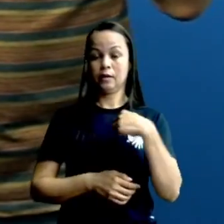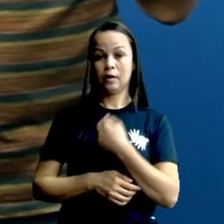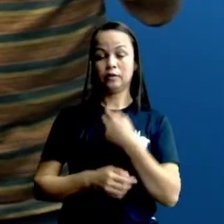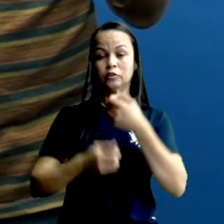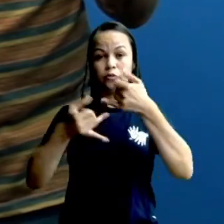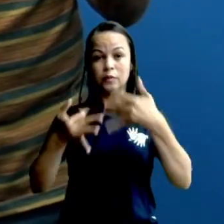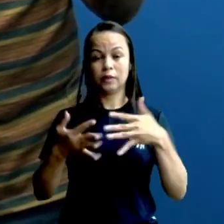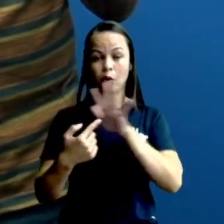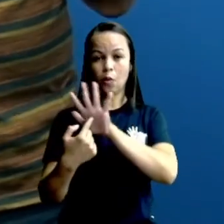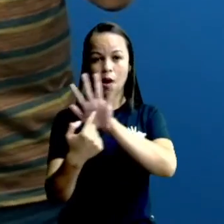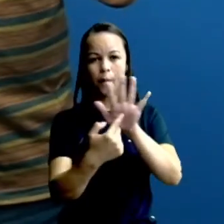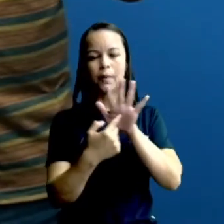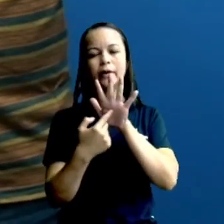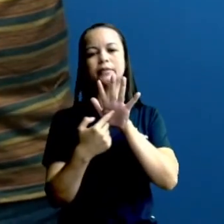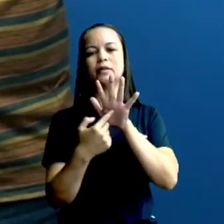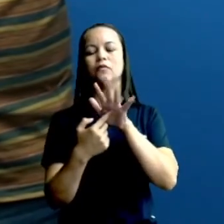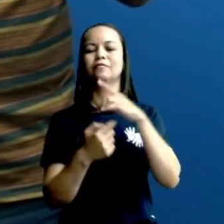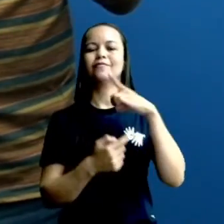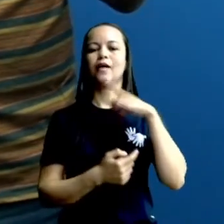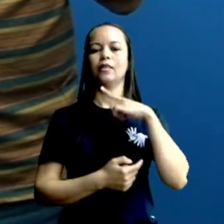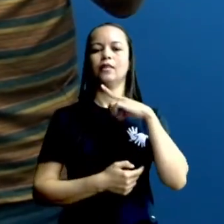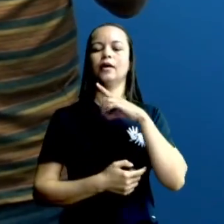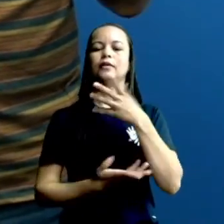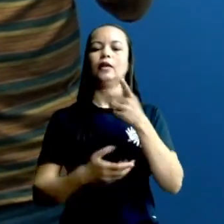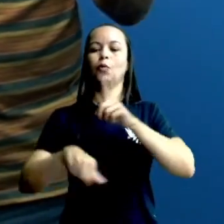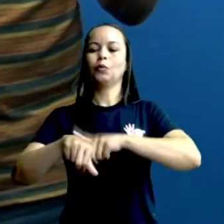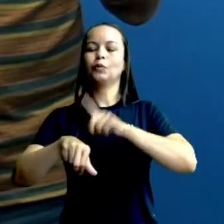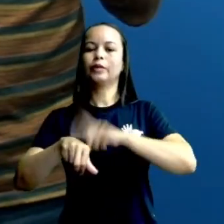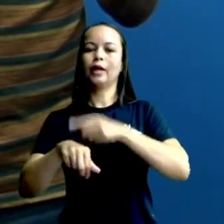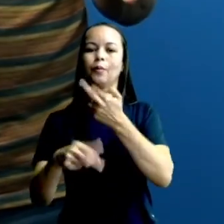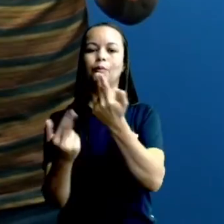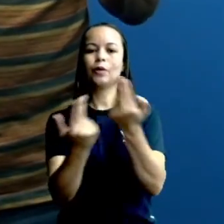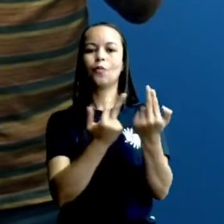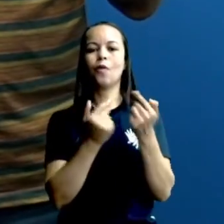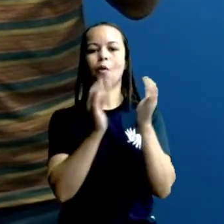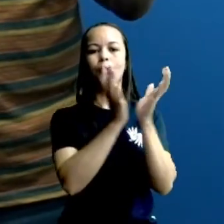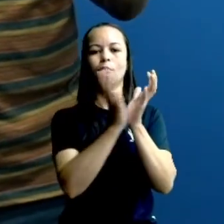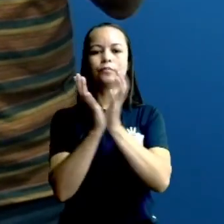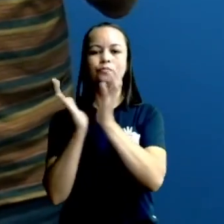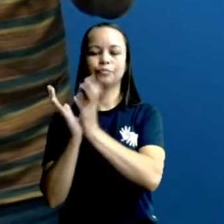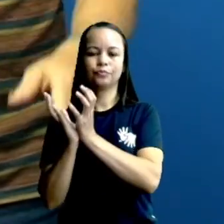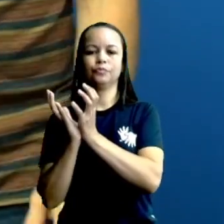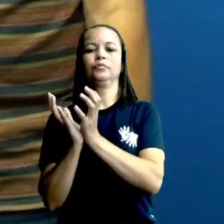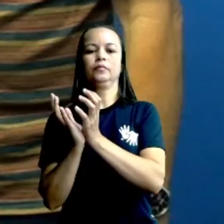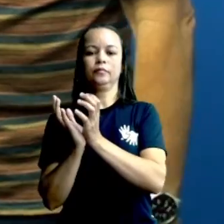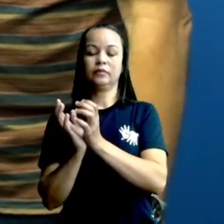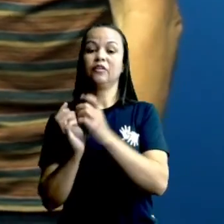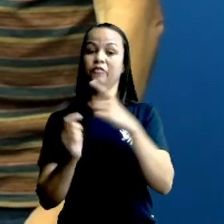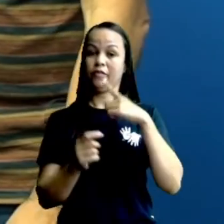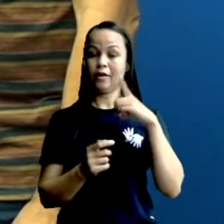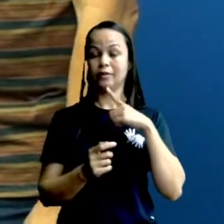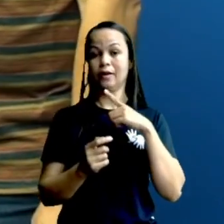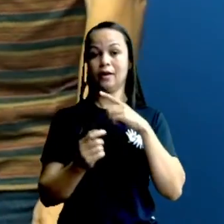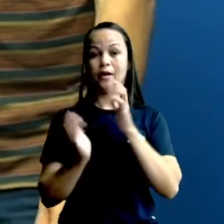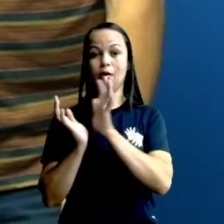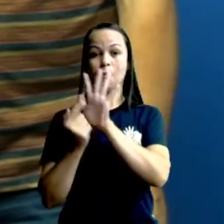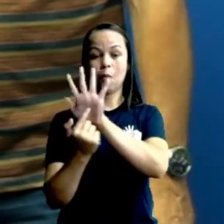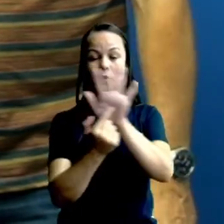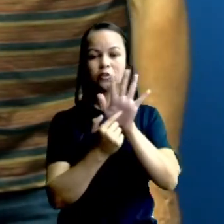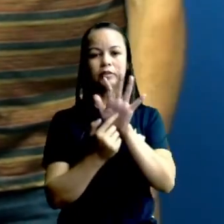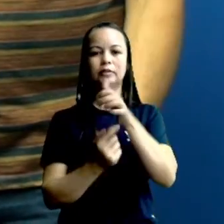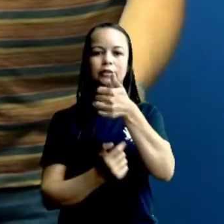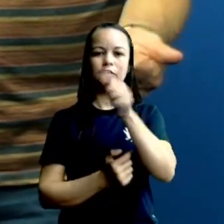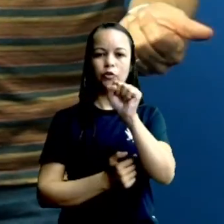cada aparição vai ter que ter o mesmo tempo para todos os partidos. E cada aparição vai durar